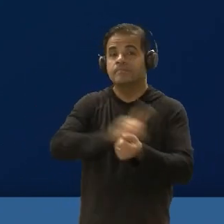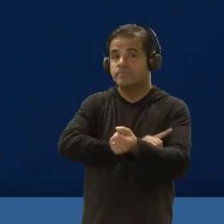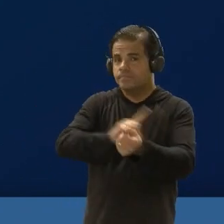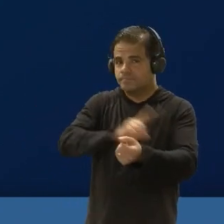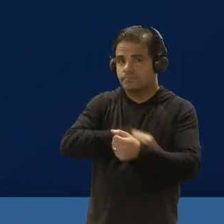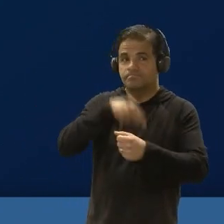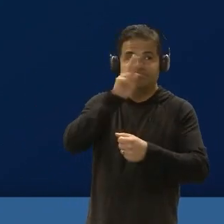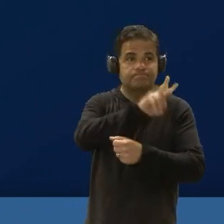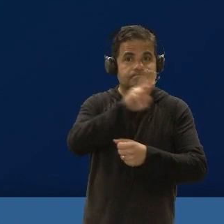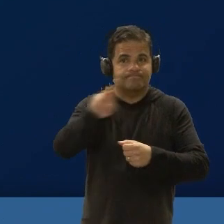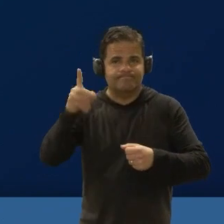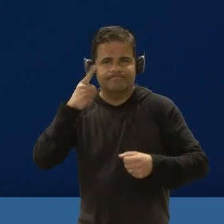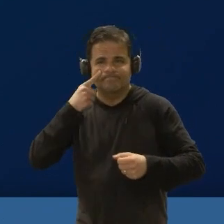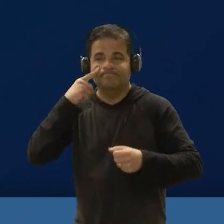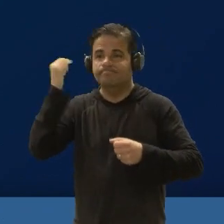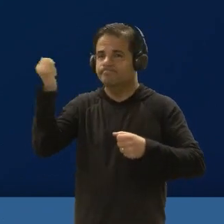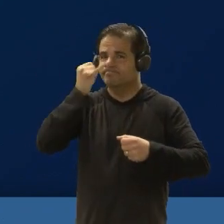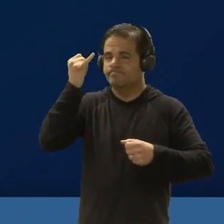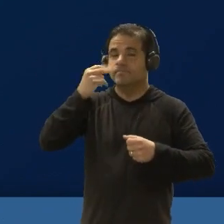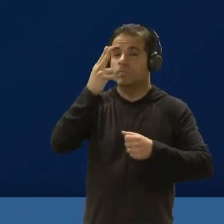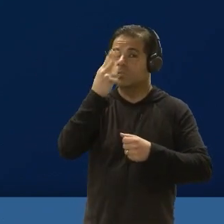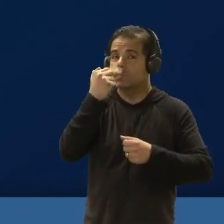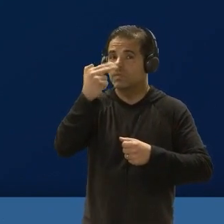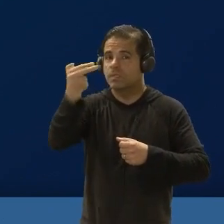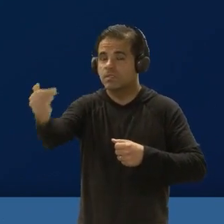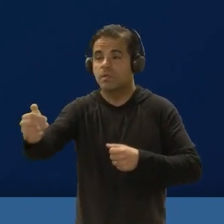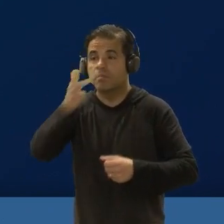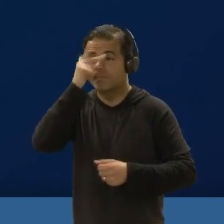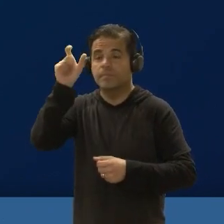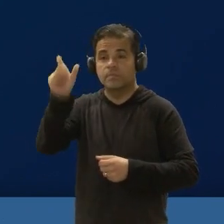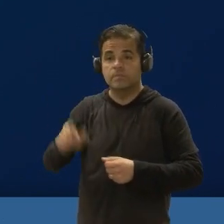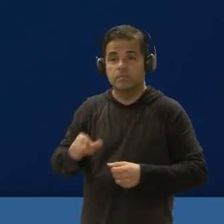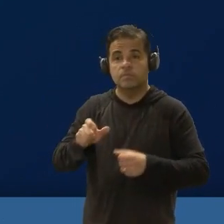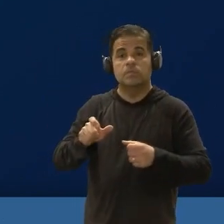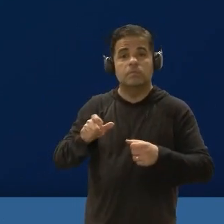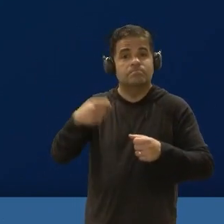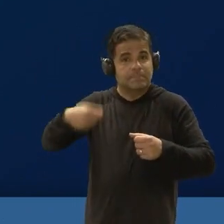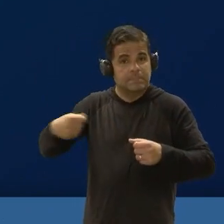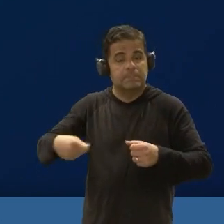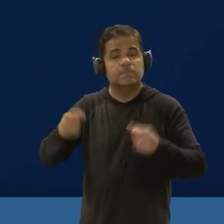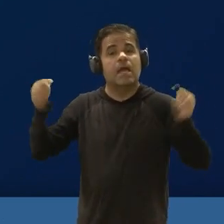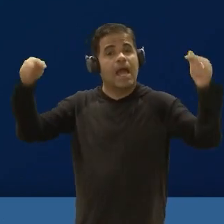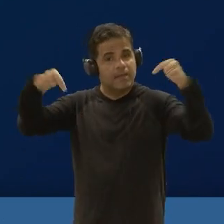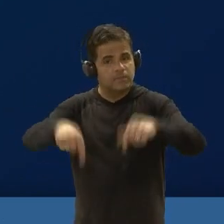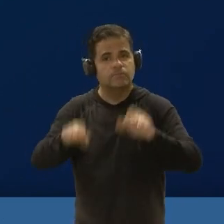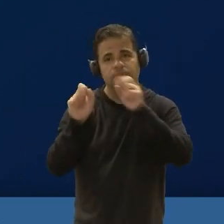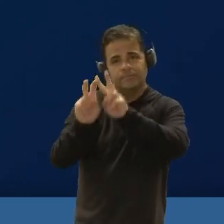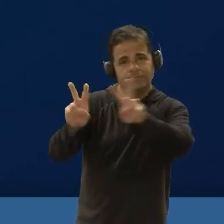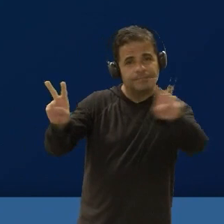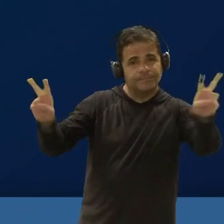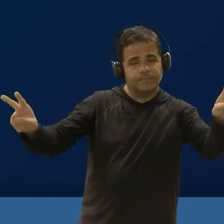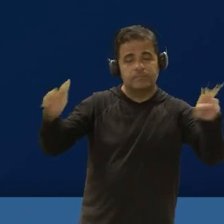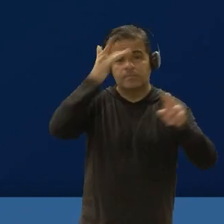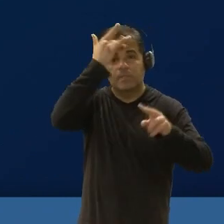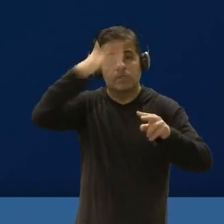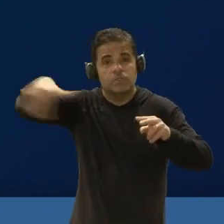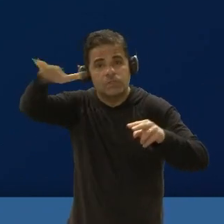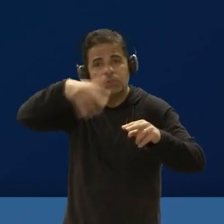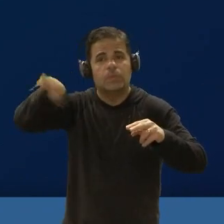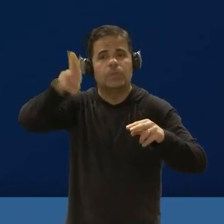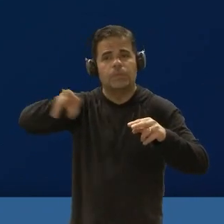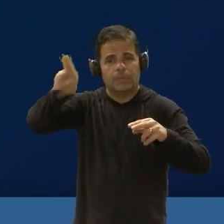vejam vocês a importância da nutrição nesse paciente. Então aqui a gente vê que os pacientes que